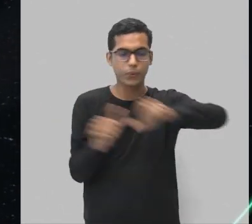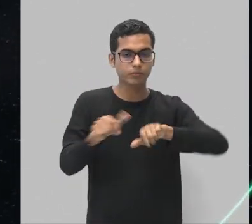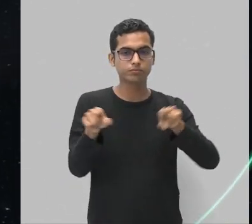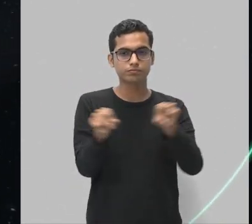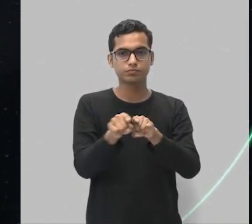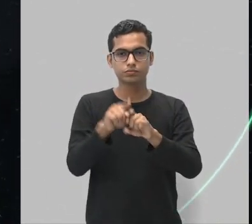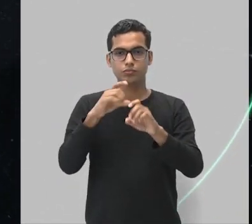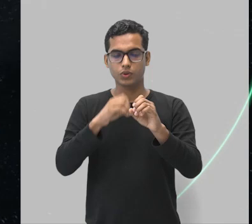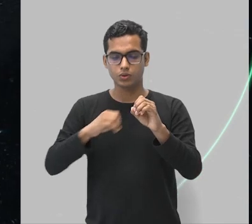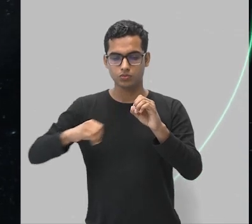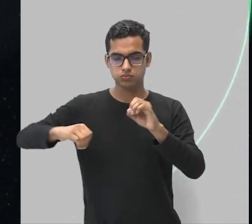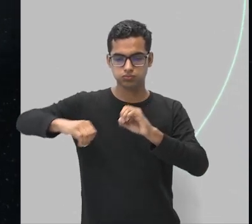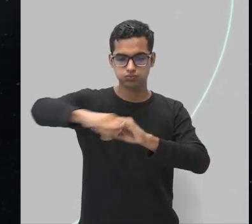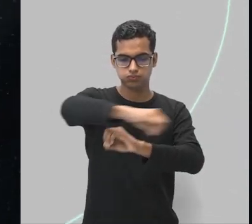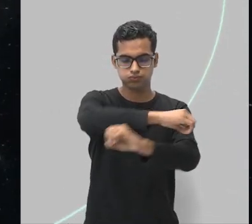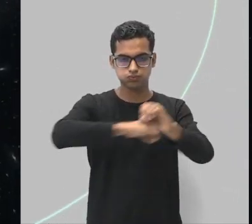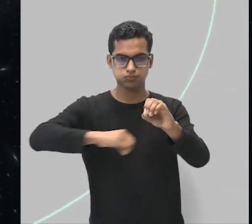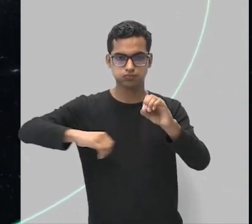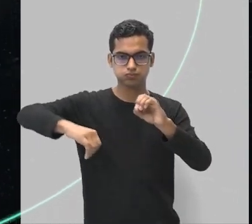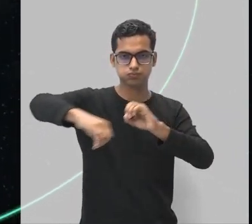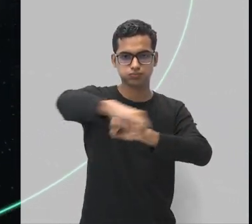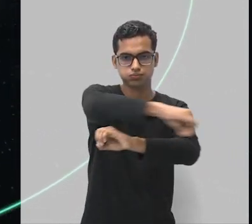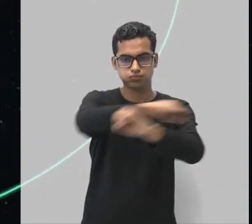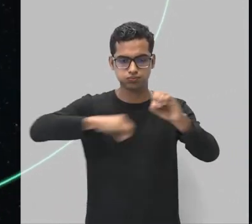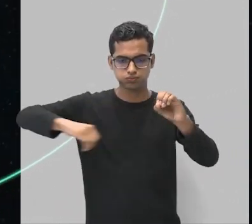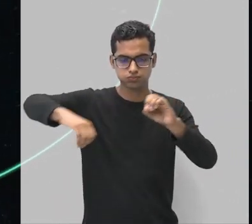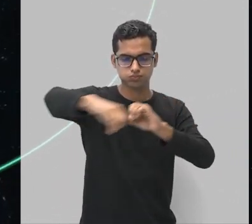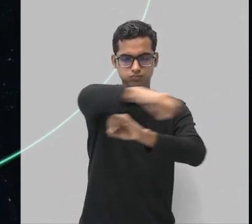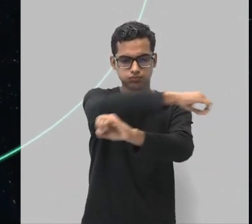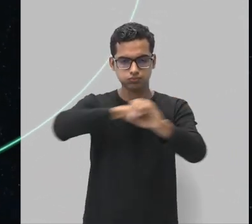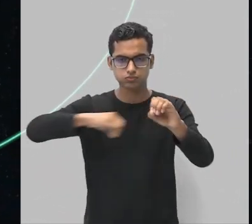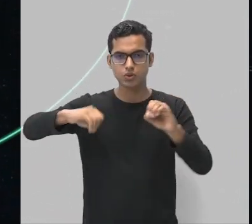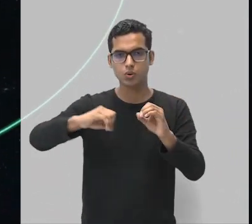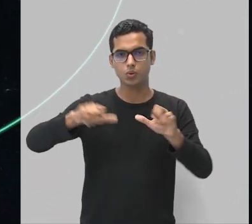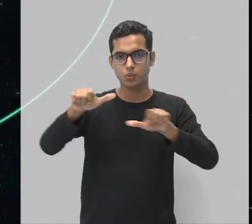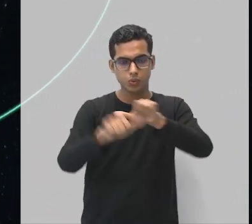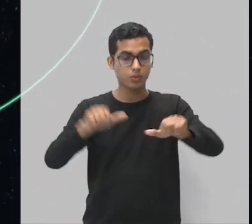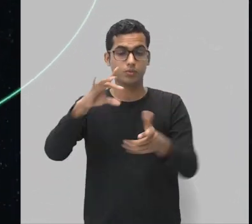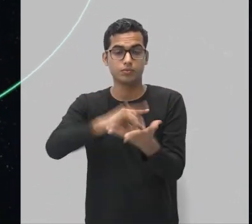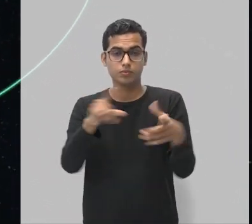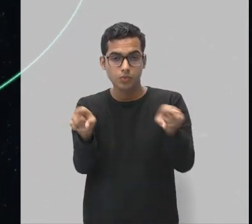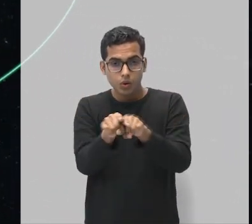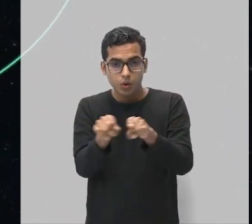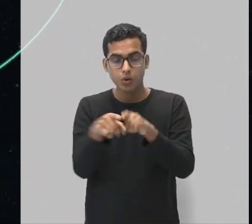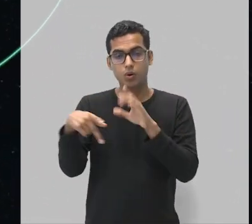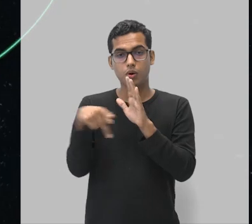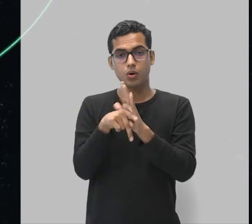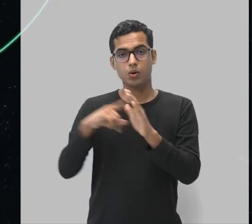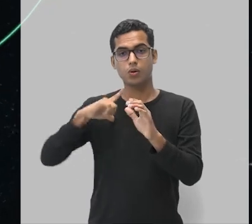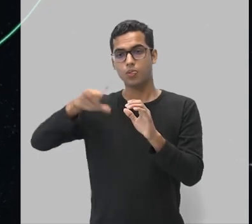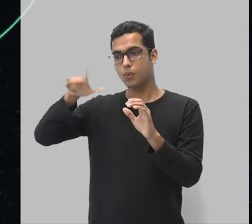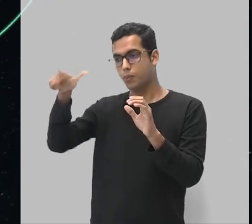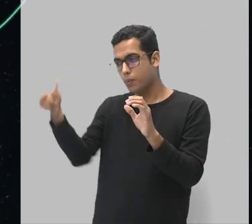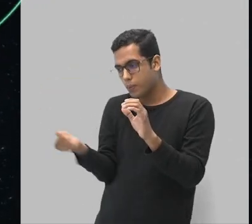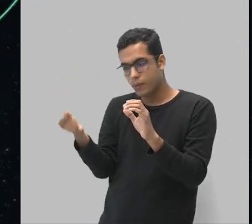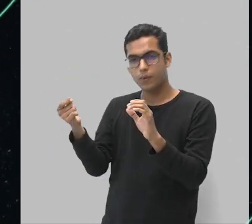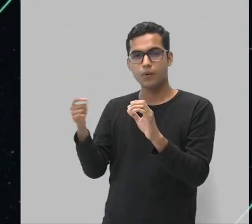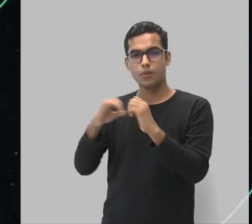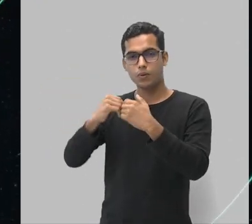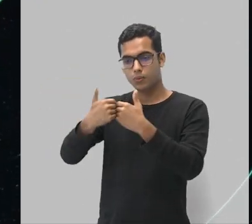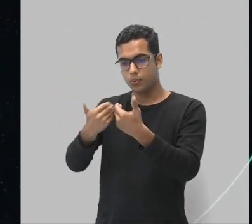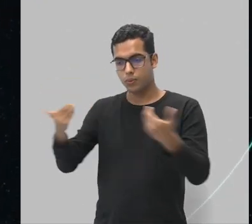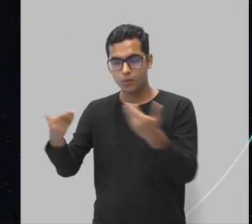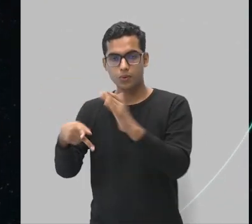rotacional e a direção do seu eixo de rotação. Foi durante uma dessas colisões que a Lua se separou da Terra, há cerca de